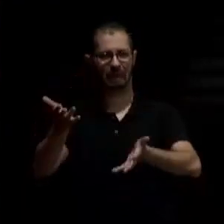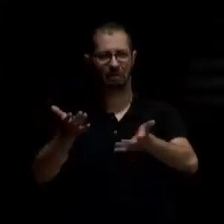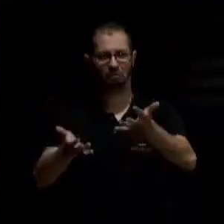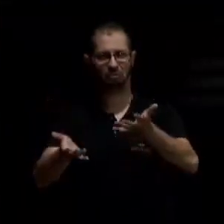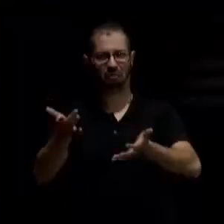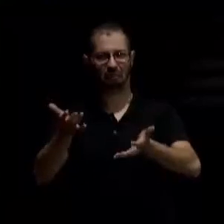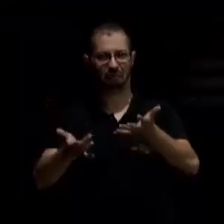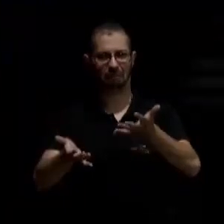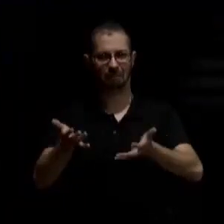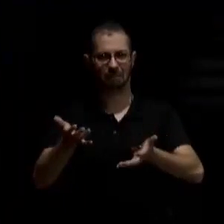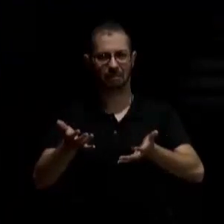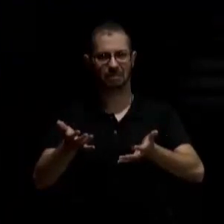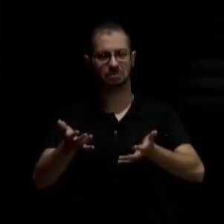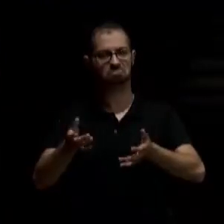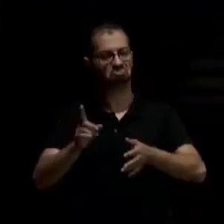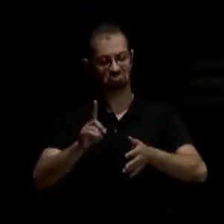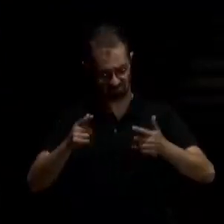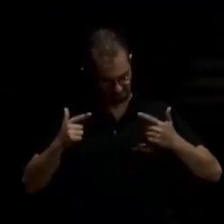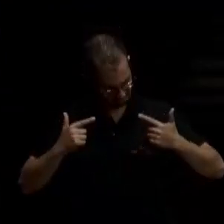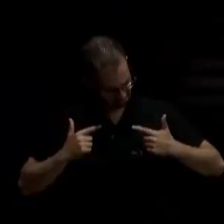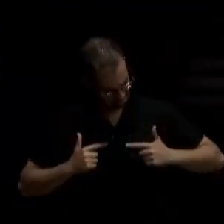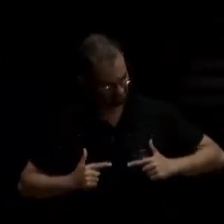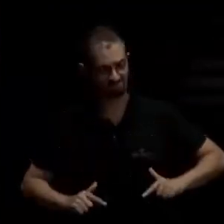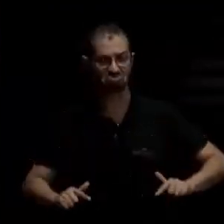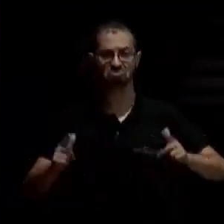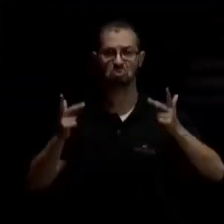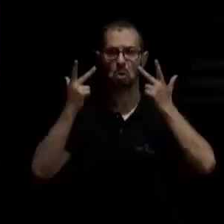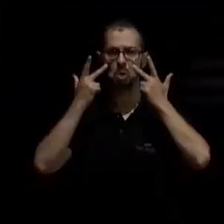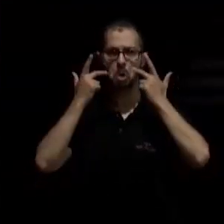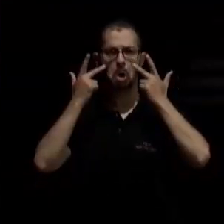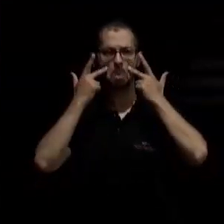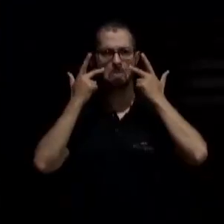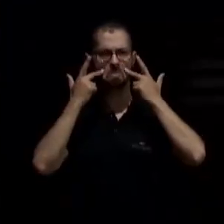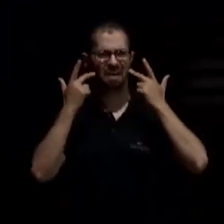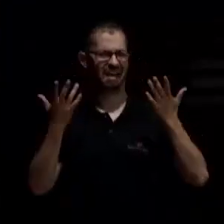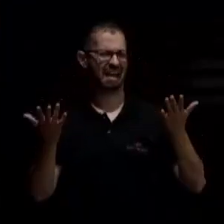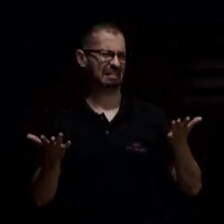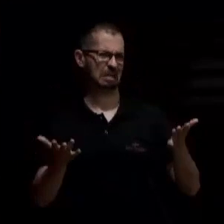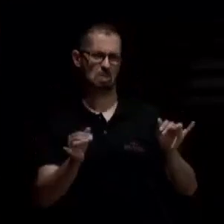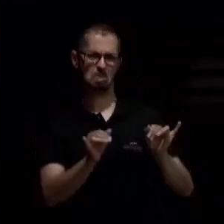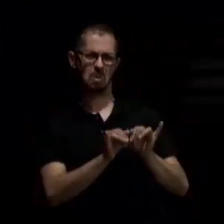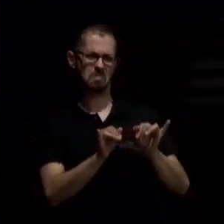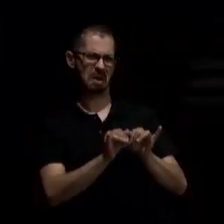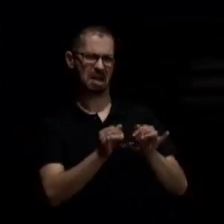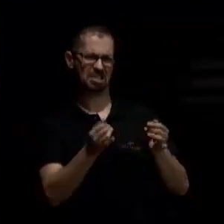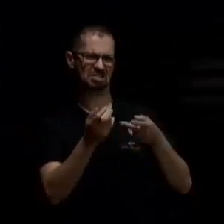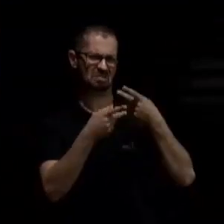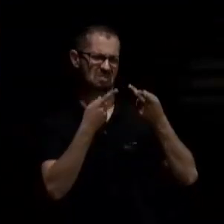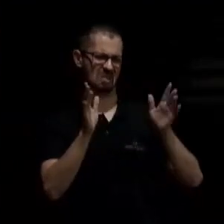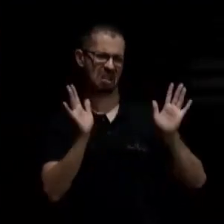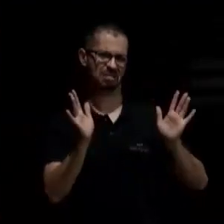e ele não se queimou. Ah, mas isso aí é conversa fiada. Bem, eu creio na